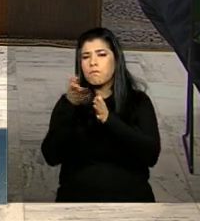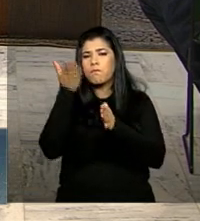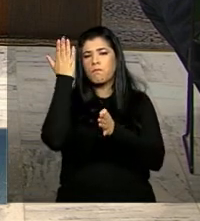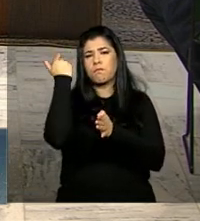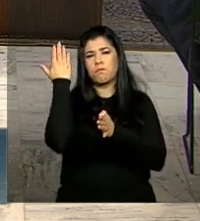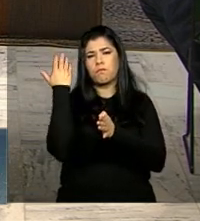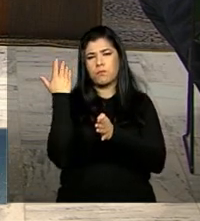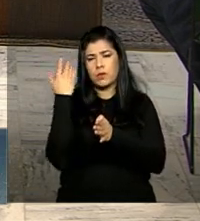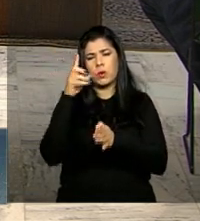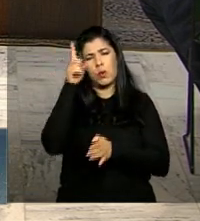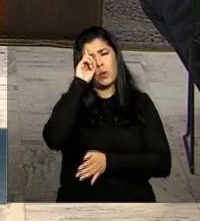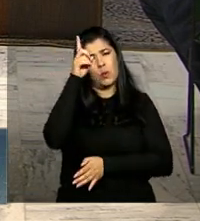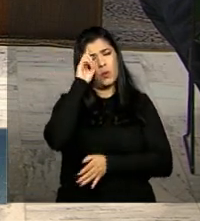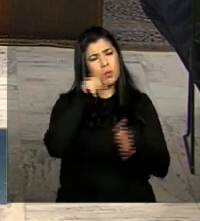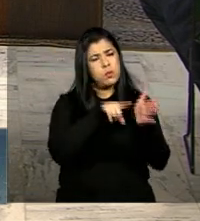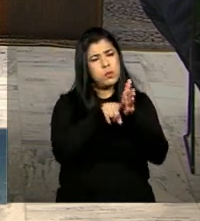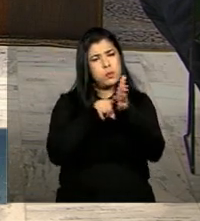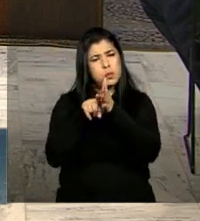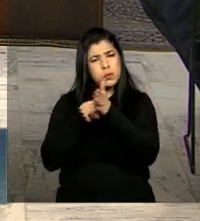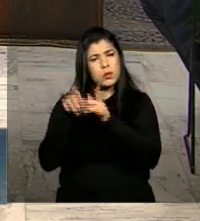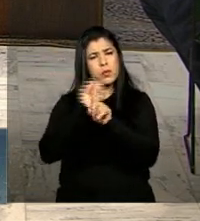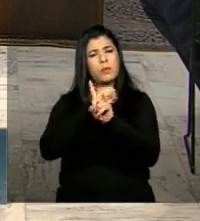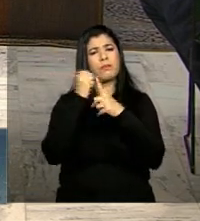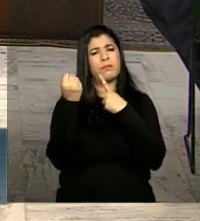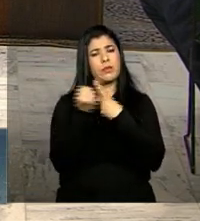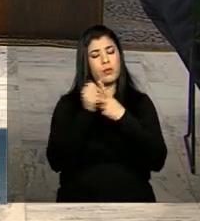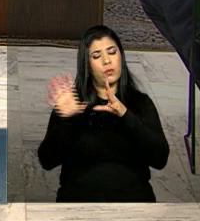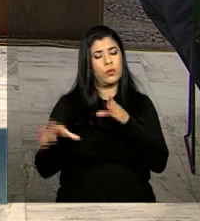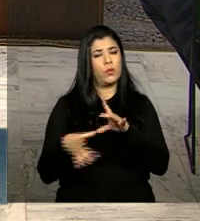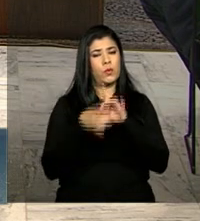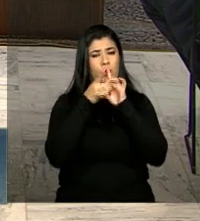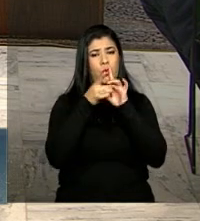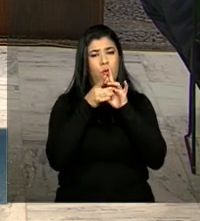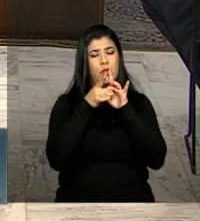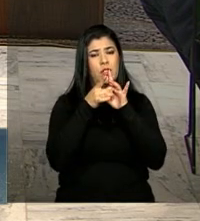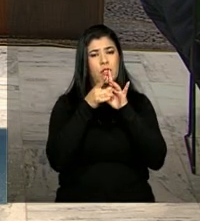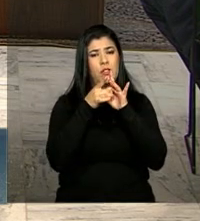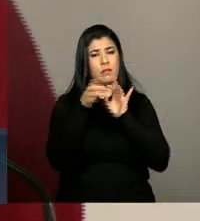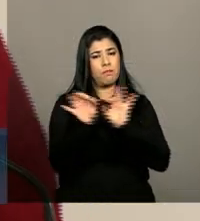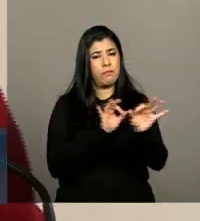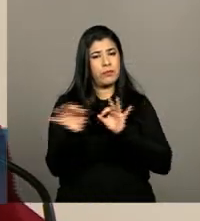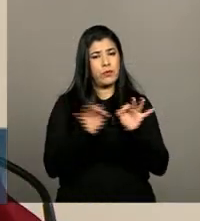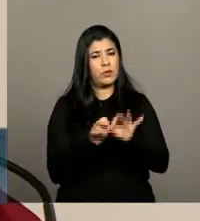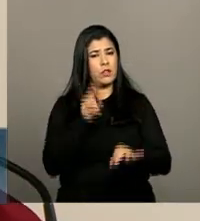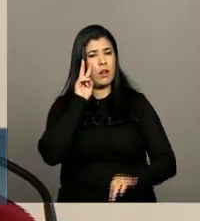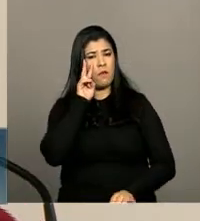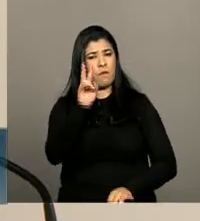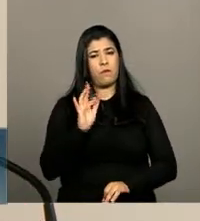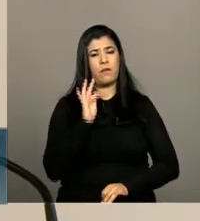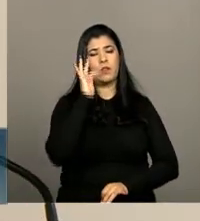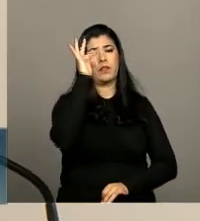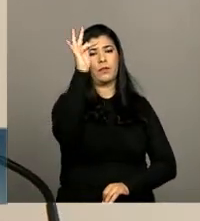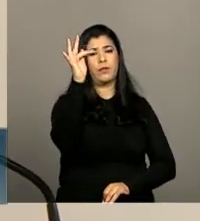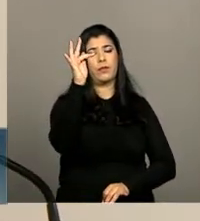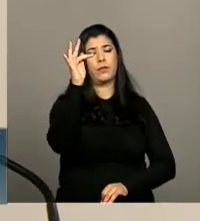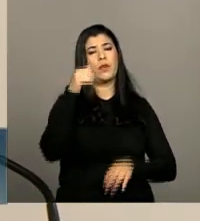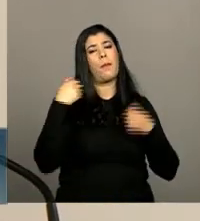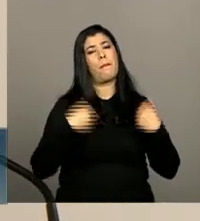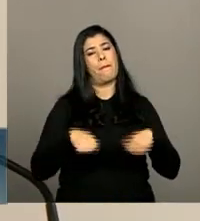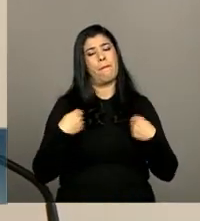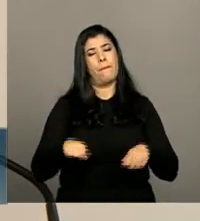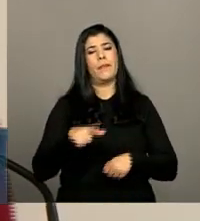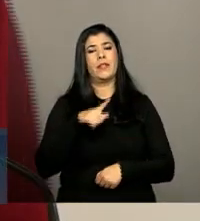fazer todo dia criar de fato dentro do governo uma visão de futuro passa por saber